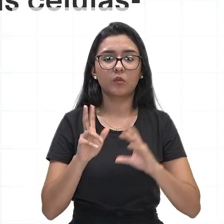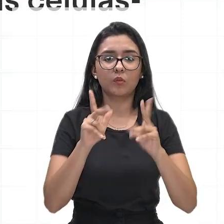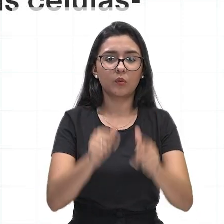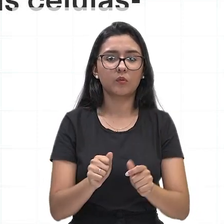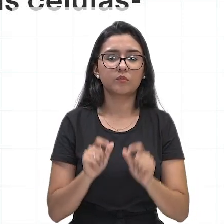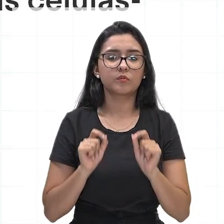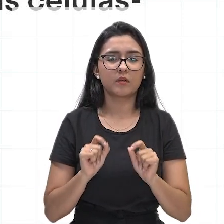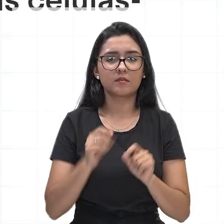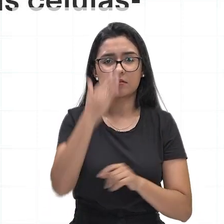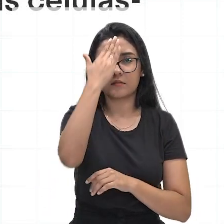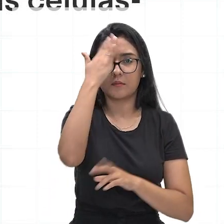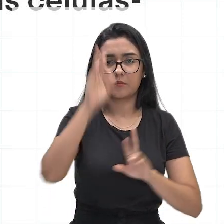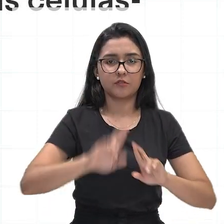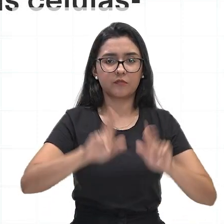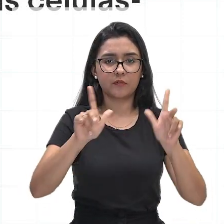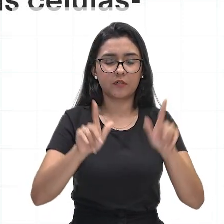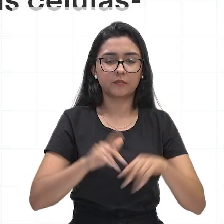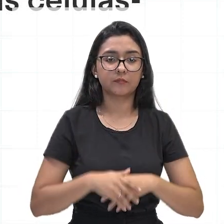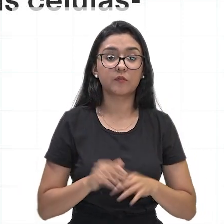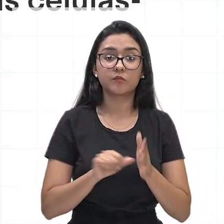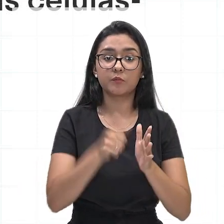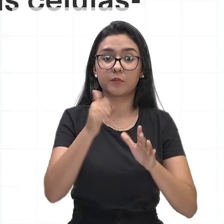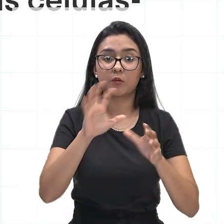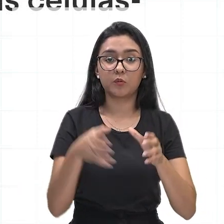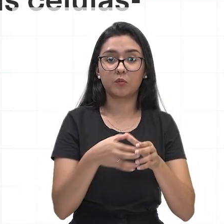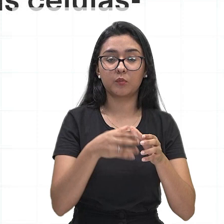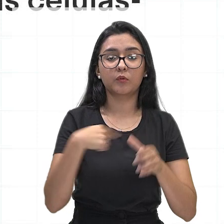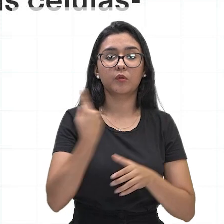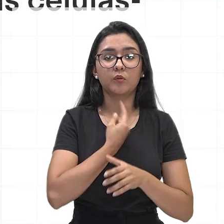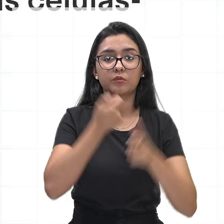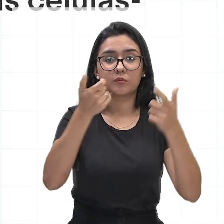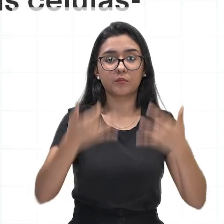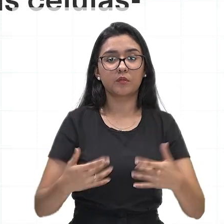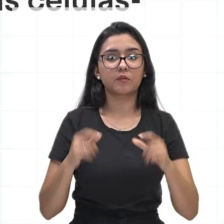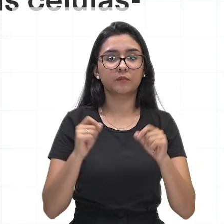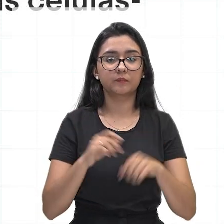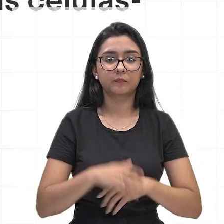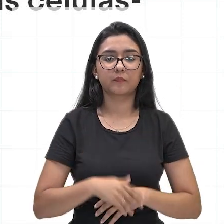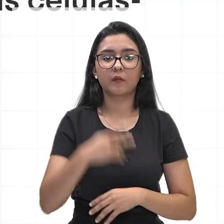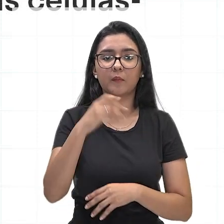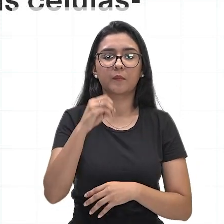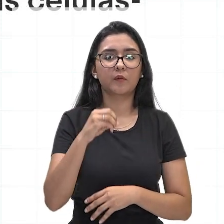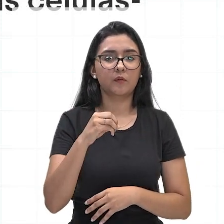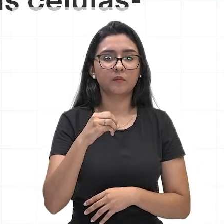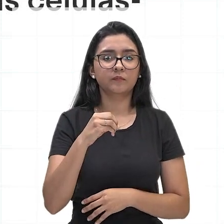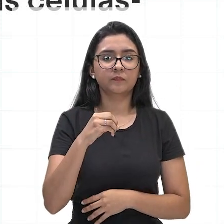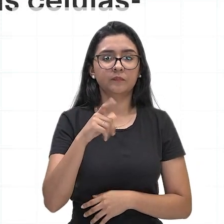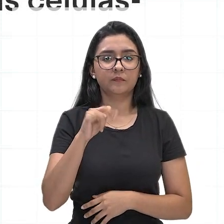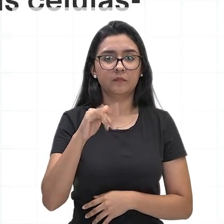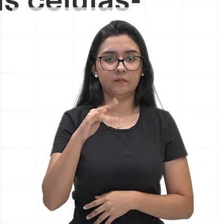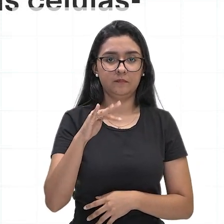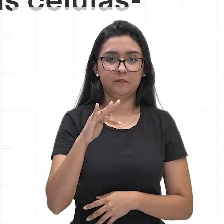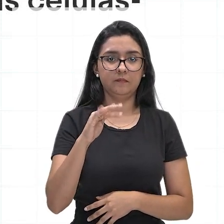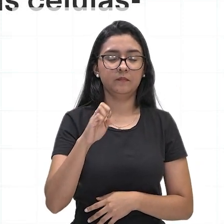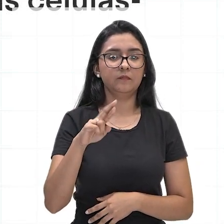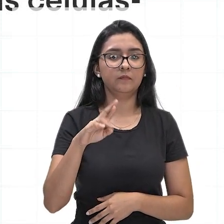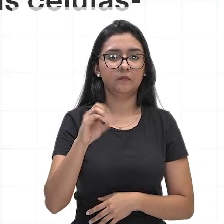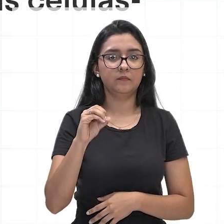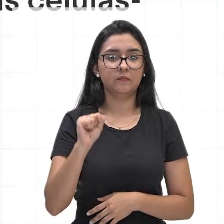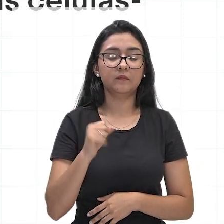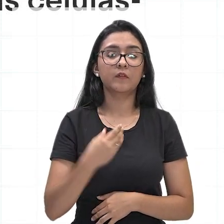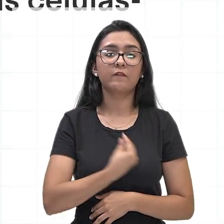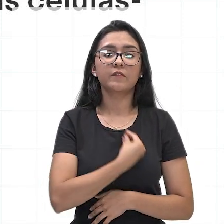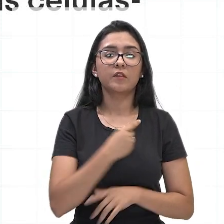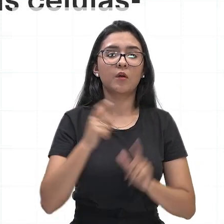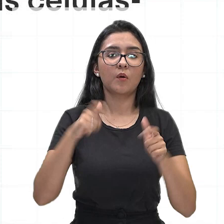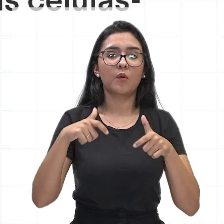Então, observem aí a diferença, olha só. Os primeiros grupos que nós falamos, que são dos poríferos e quinidários, eles são de vida